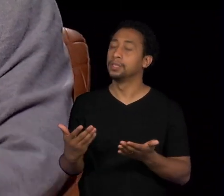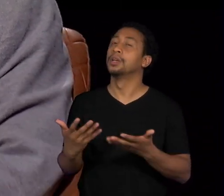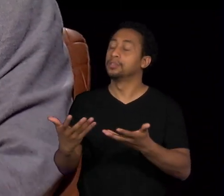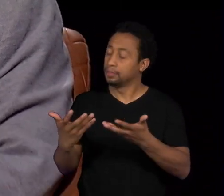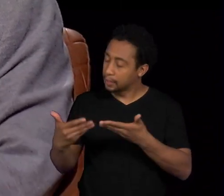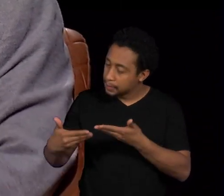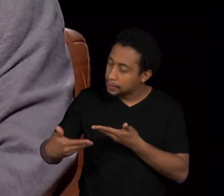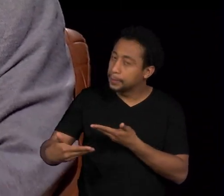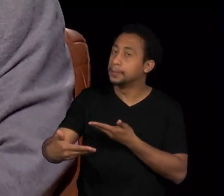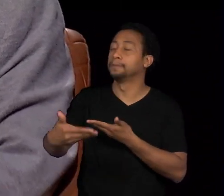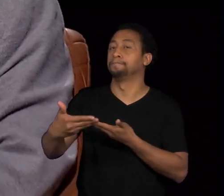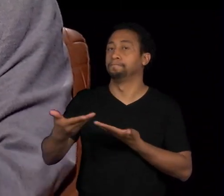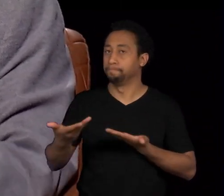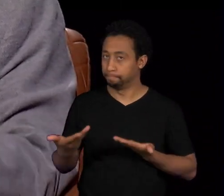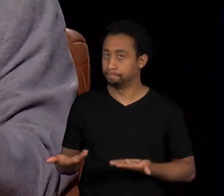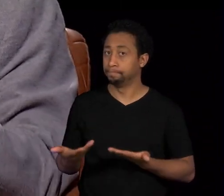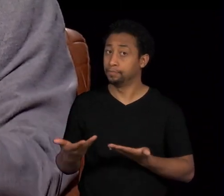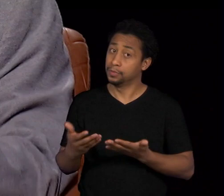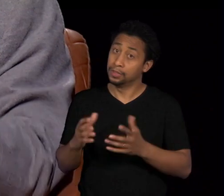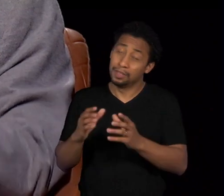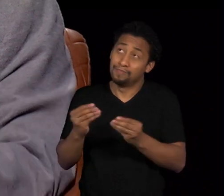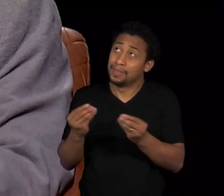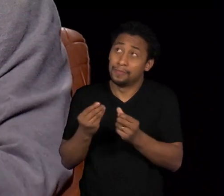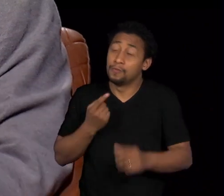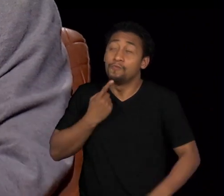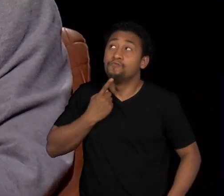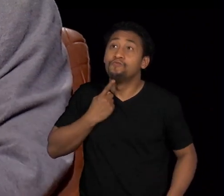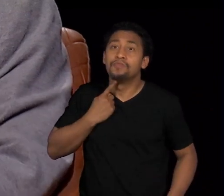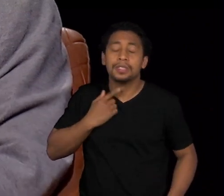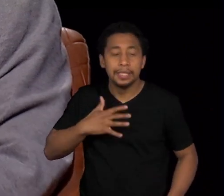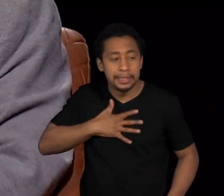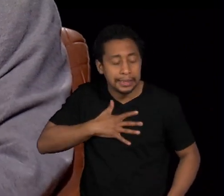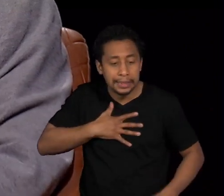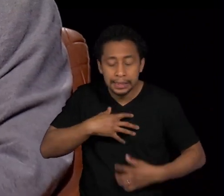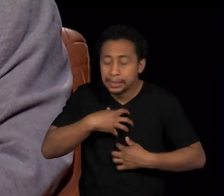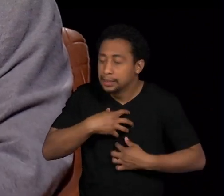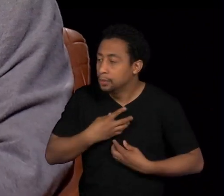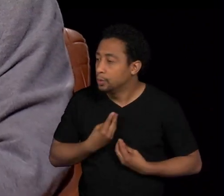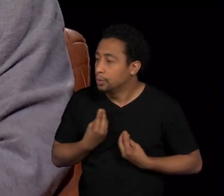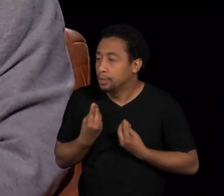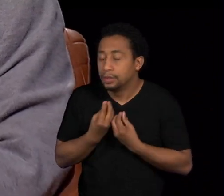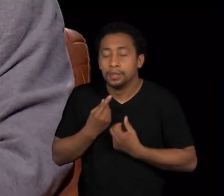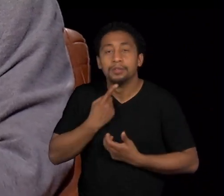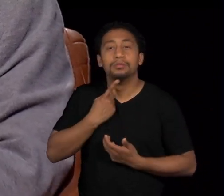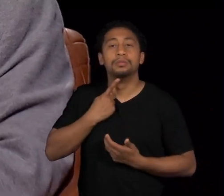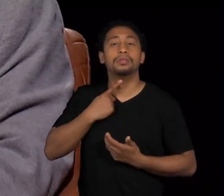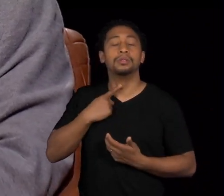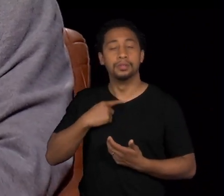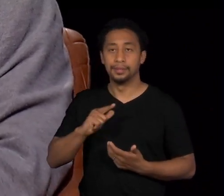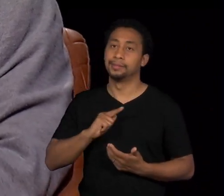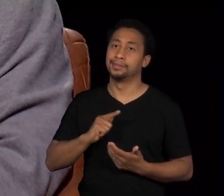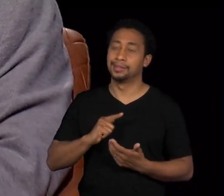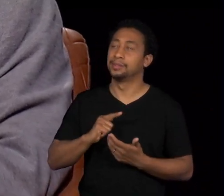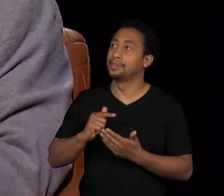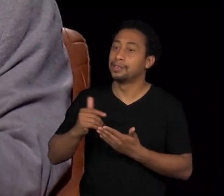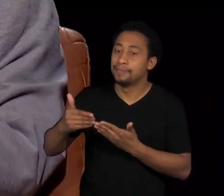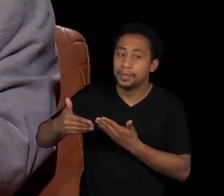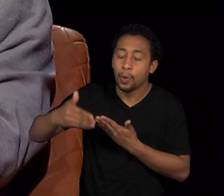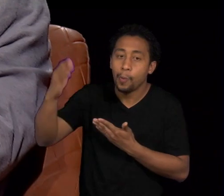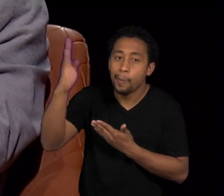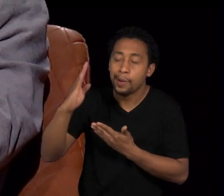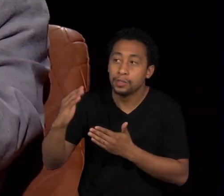realidade então há uma vontade muito grande em nós né mas essa essa vontade